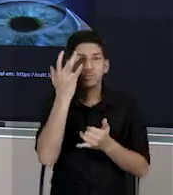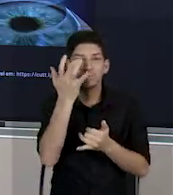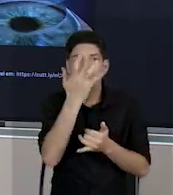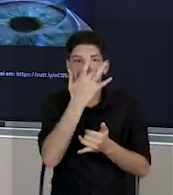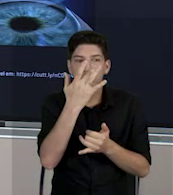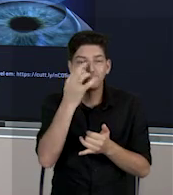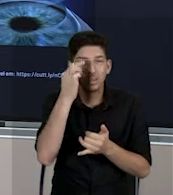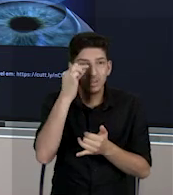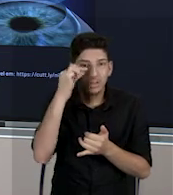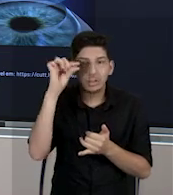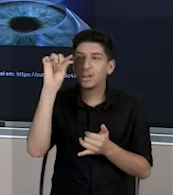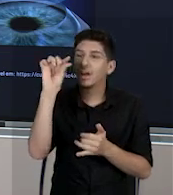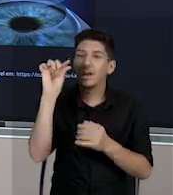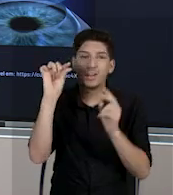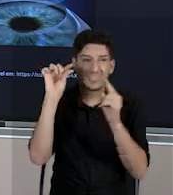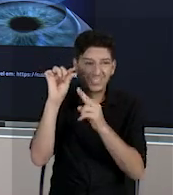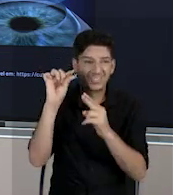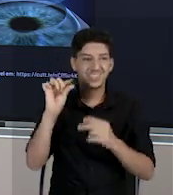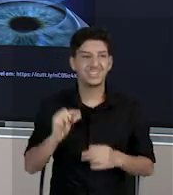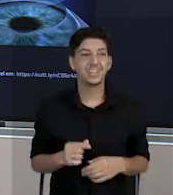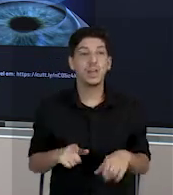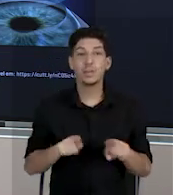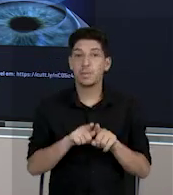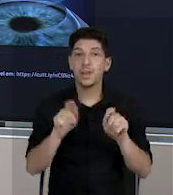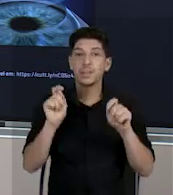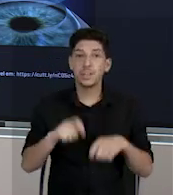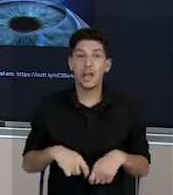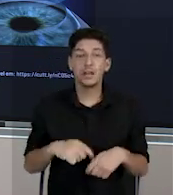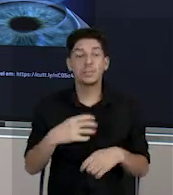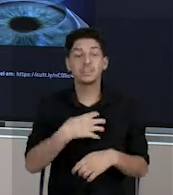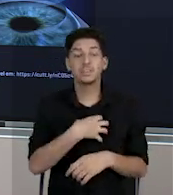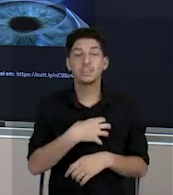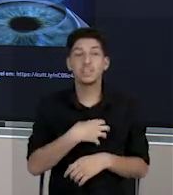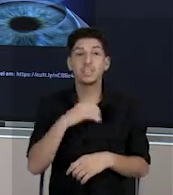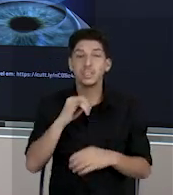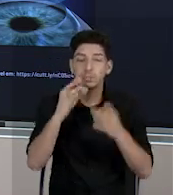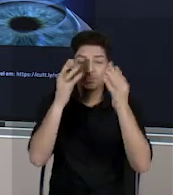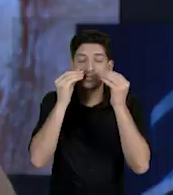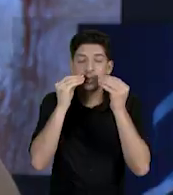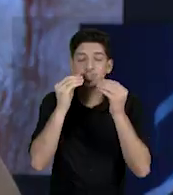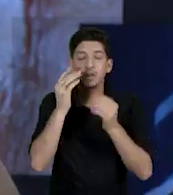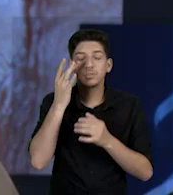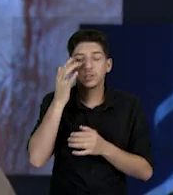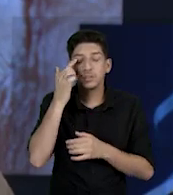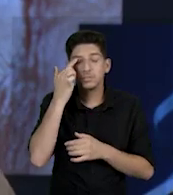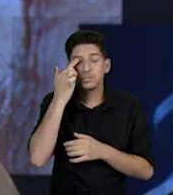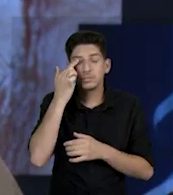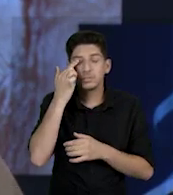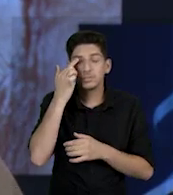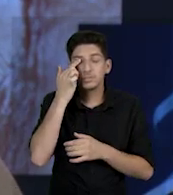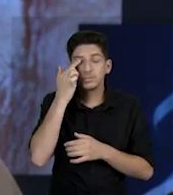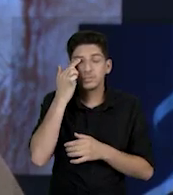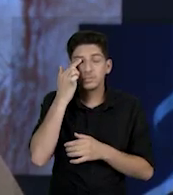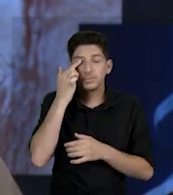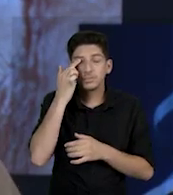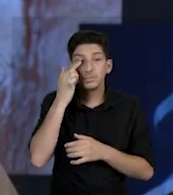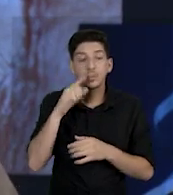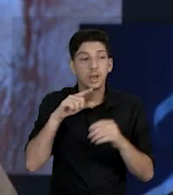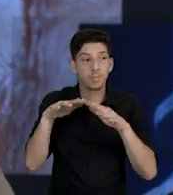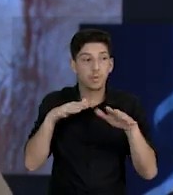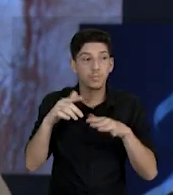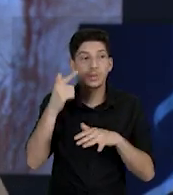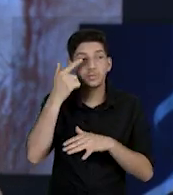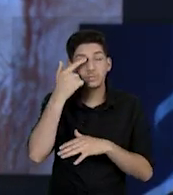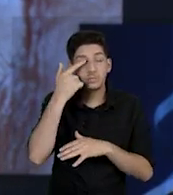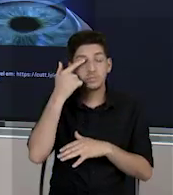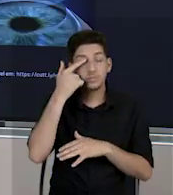A córnea, a gente também consegue senti-la. Se vocês fecharem os olhos aí, tocarem em cima da pálpebra e movimentarem, vocês vão sentir